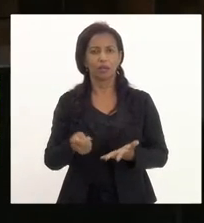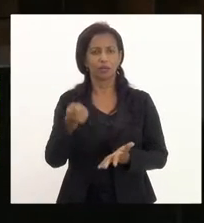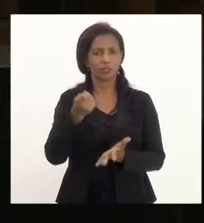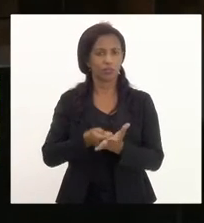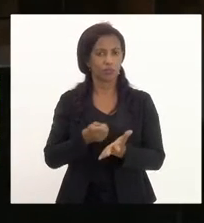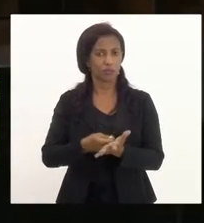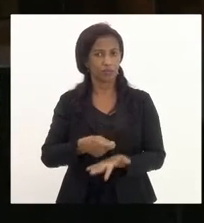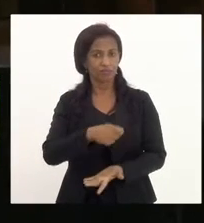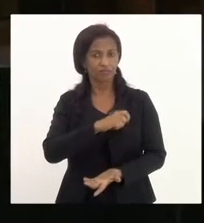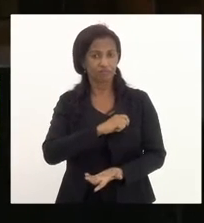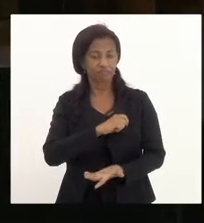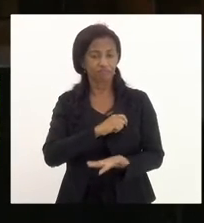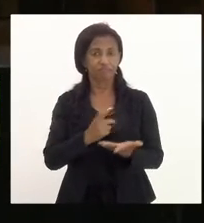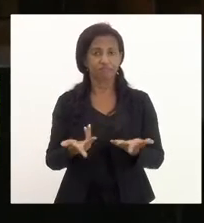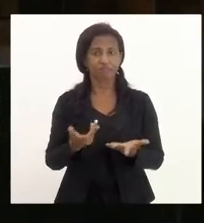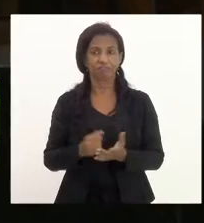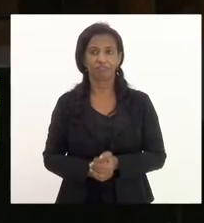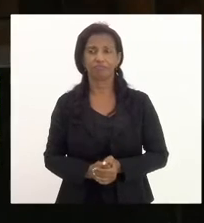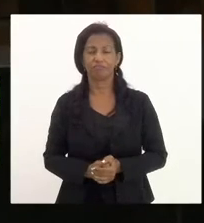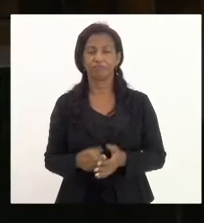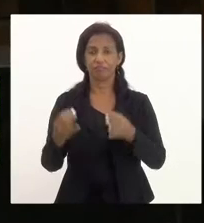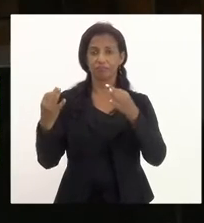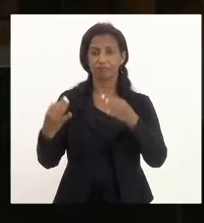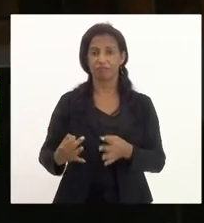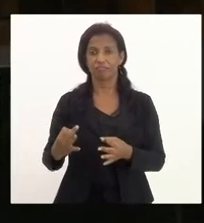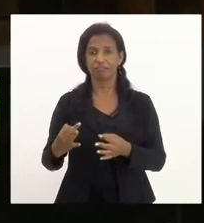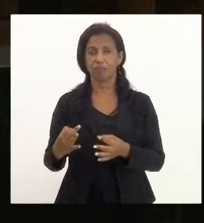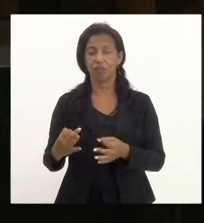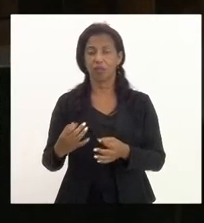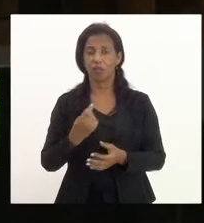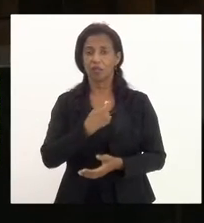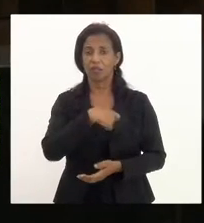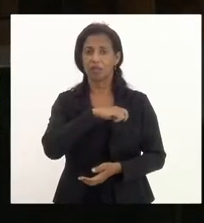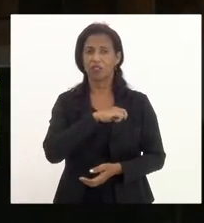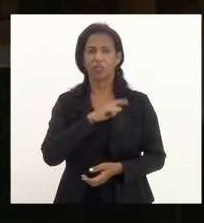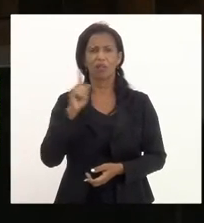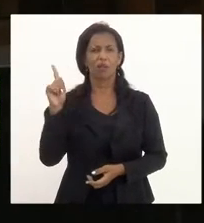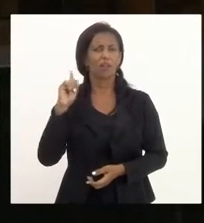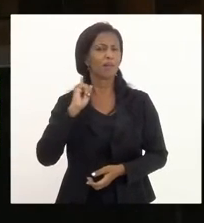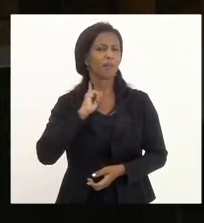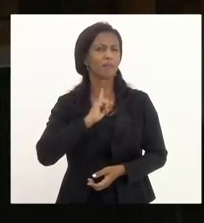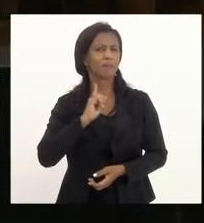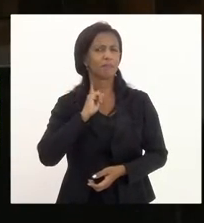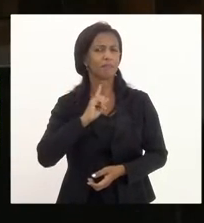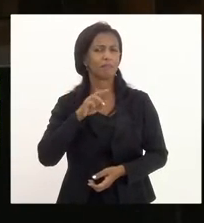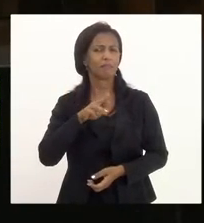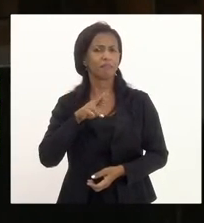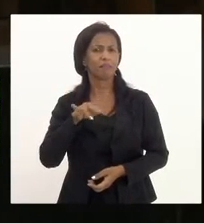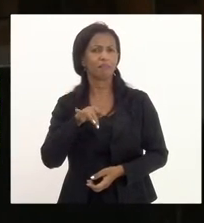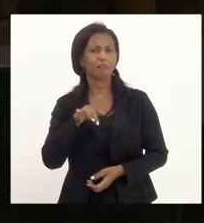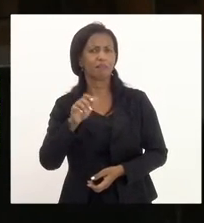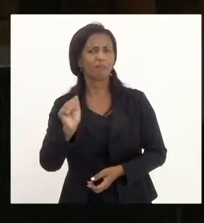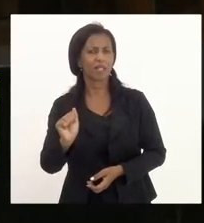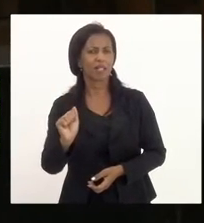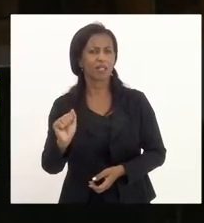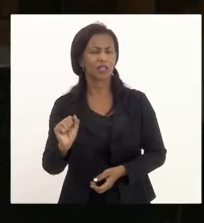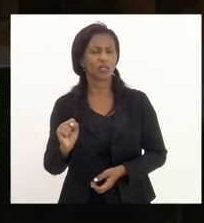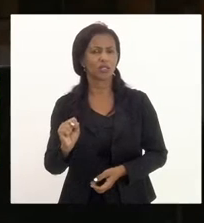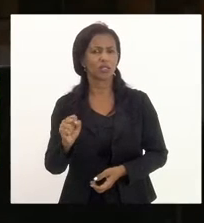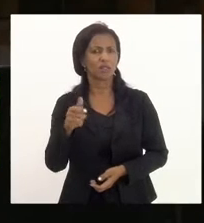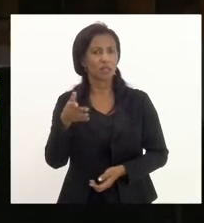foi justamente é a situação fiscal de Minas Gerais para a e